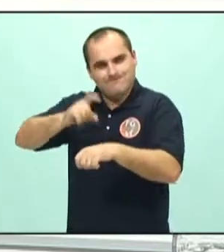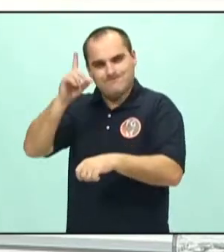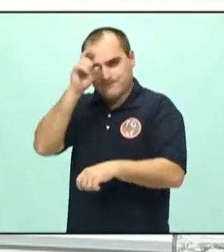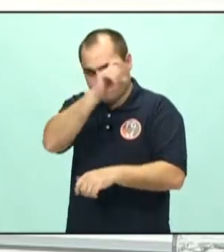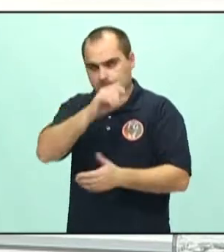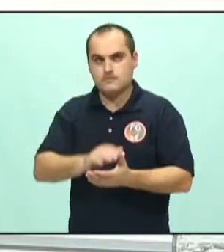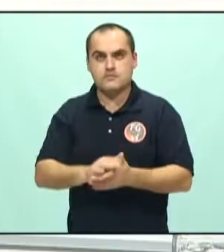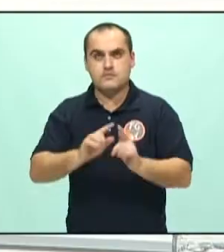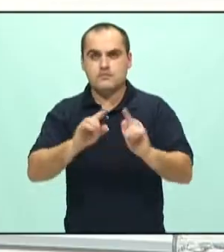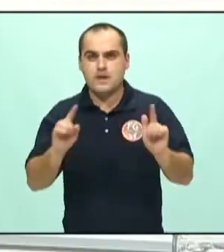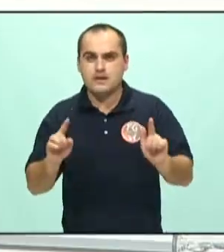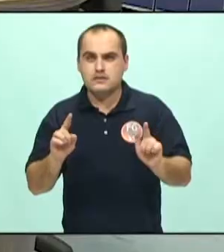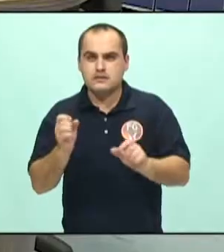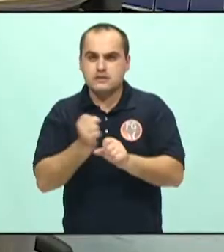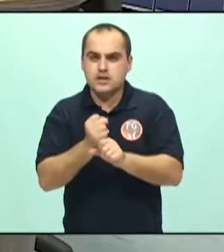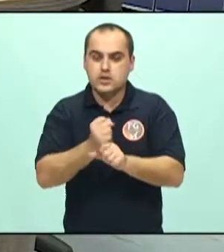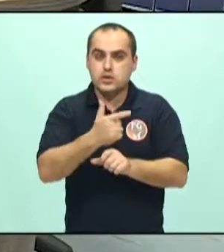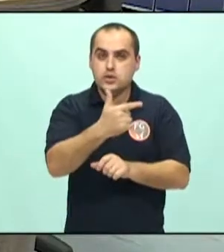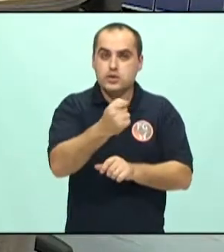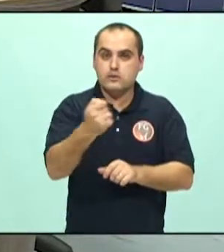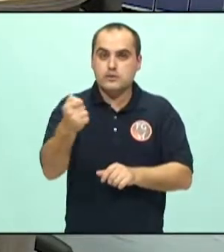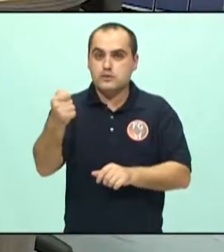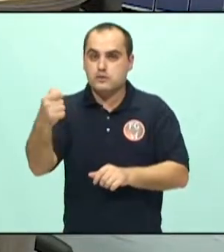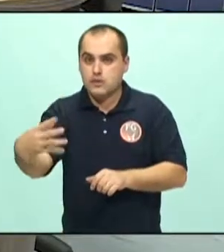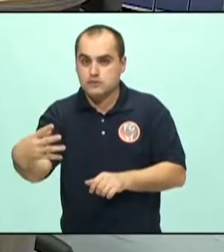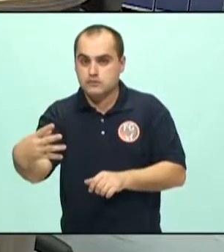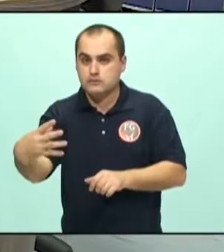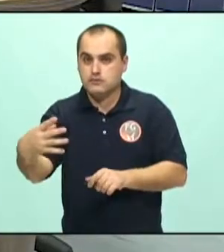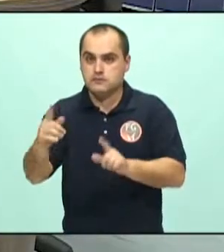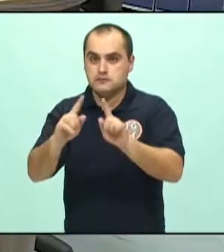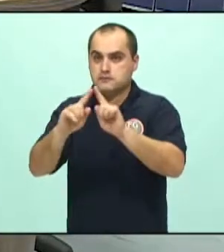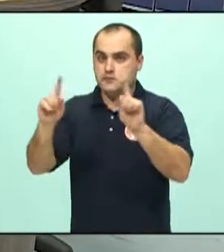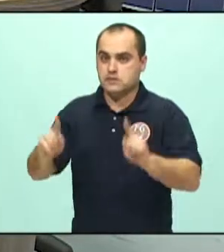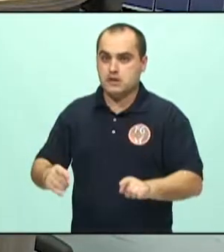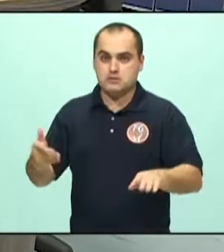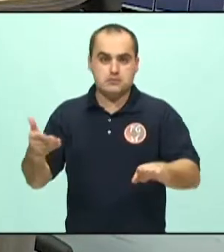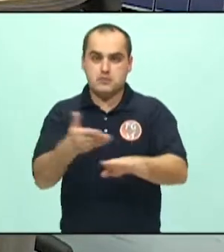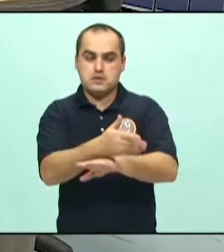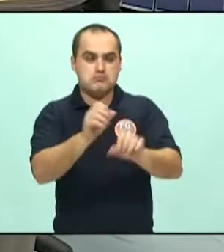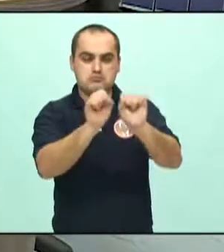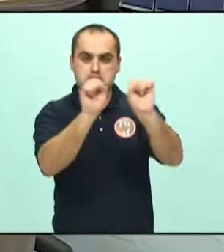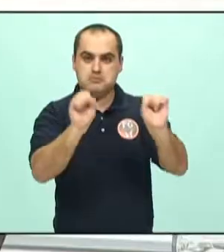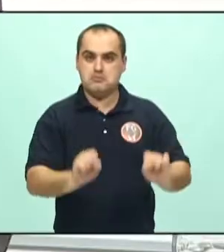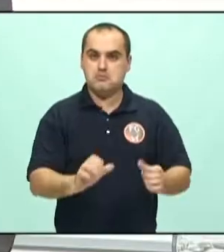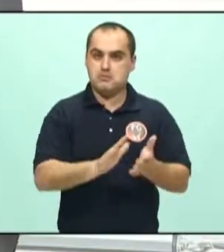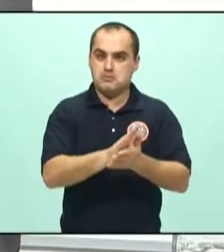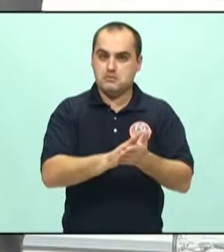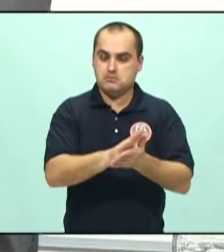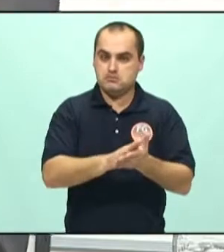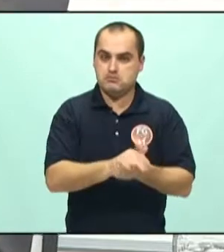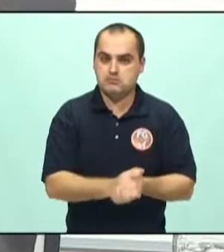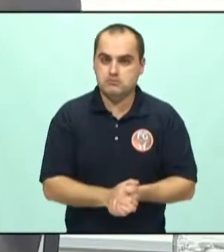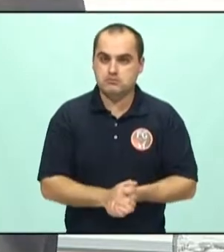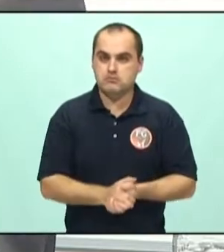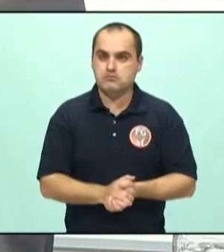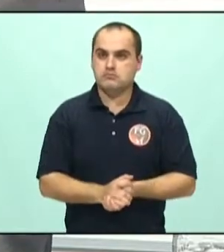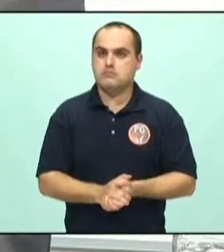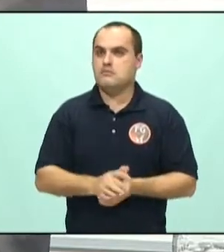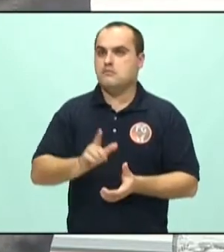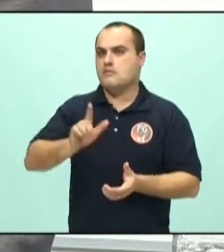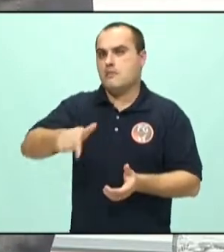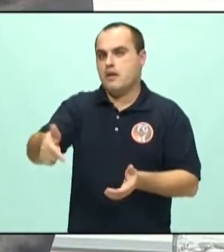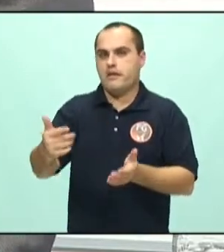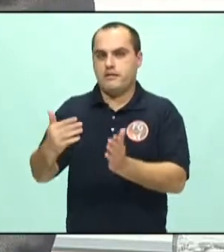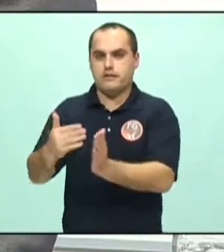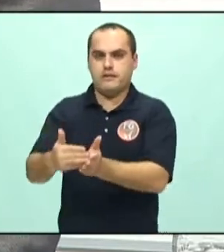desde 2004 não entram mais trabalhadores no sistema. Como eu falei para você, um navio que nós operávamos com